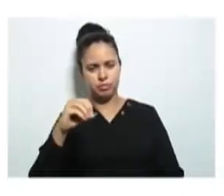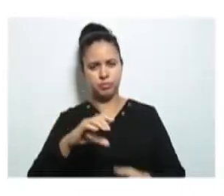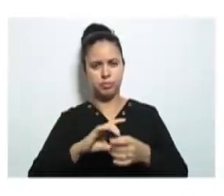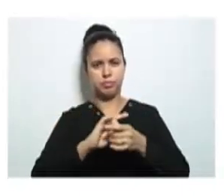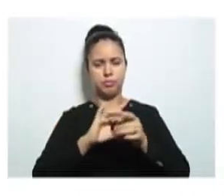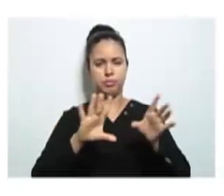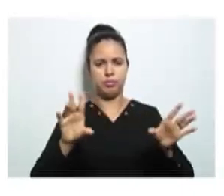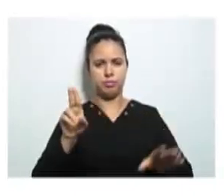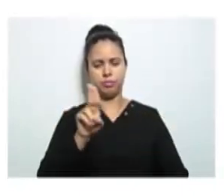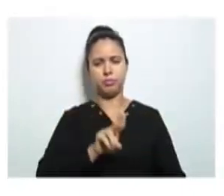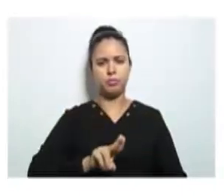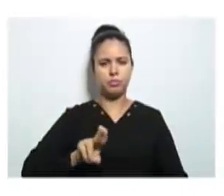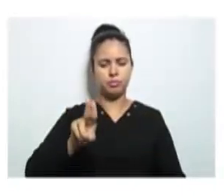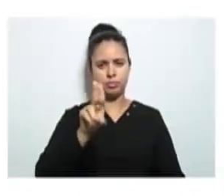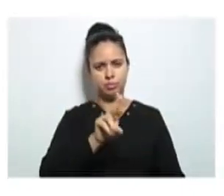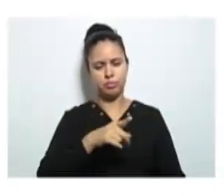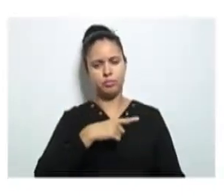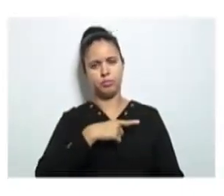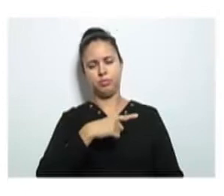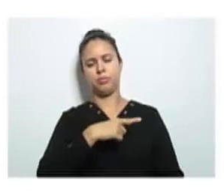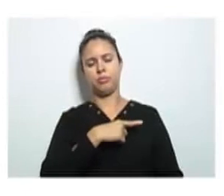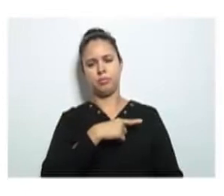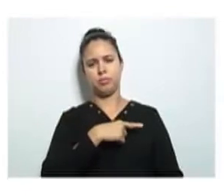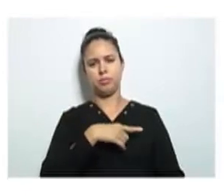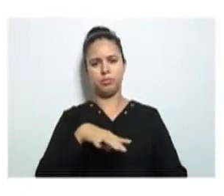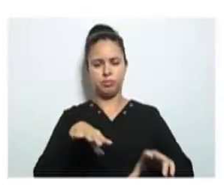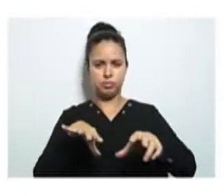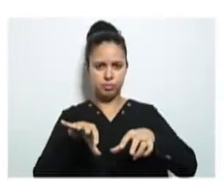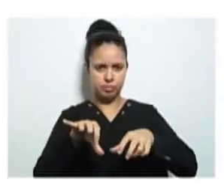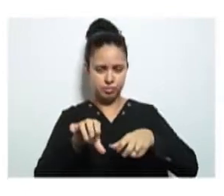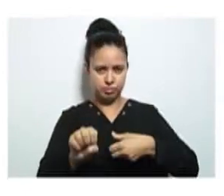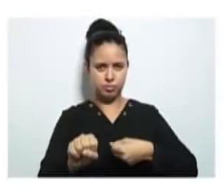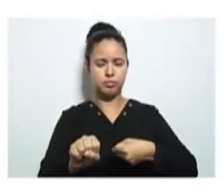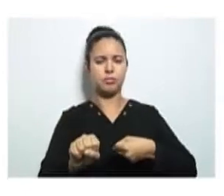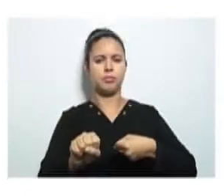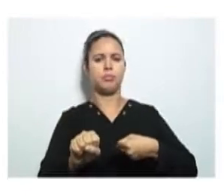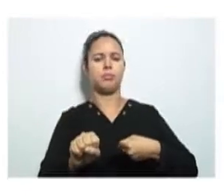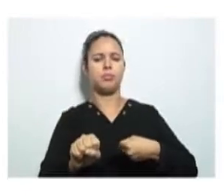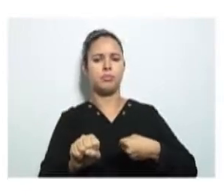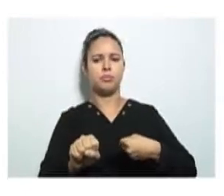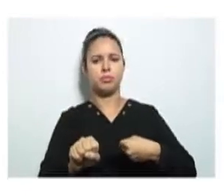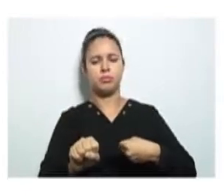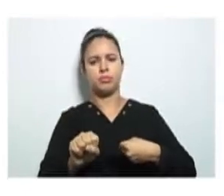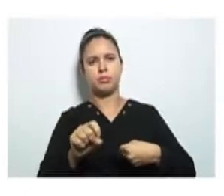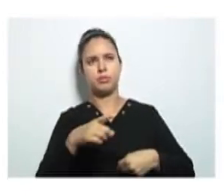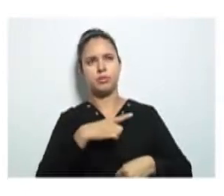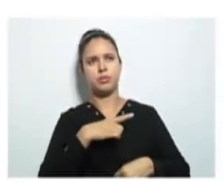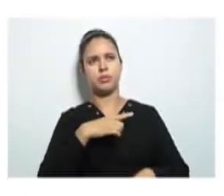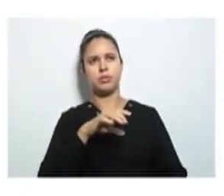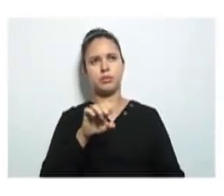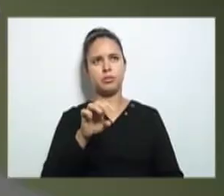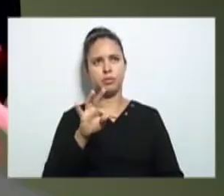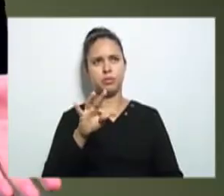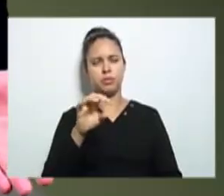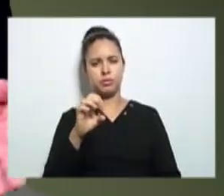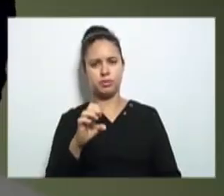UAB, oferece cursos de graduação à distância e a rede ETEC, Educação Profissional e Tecnológica. Hoje, a